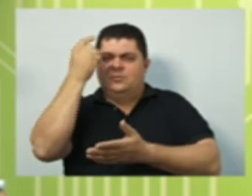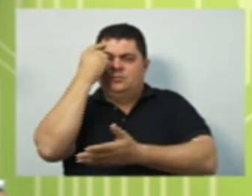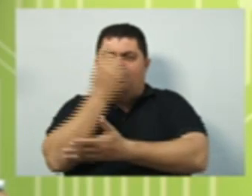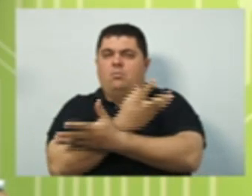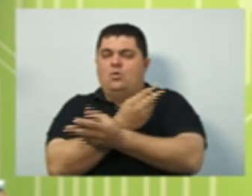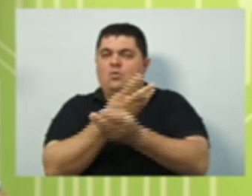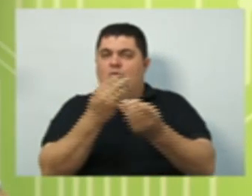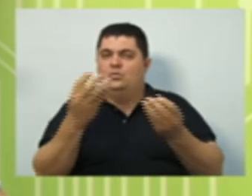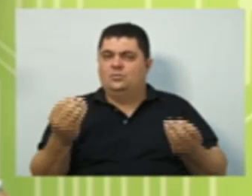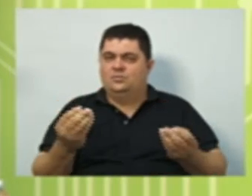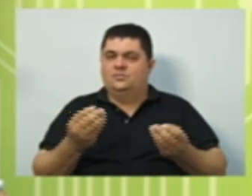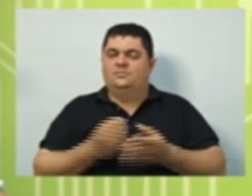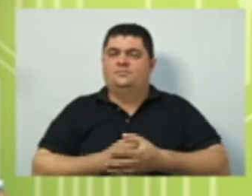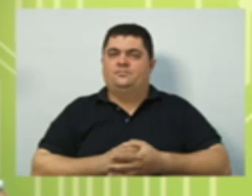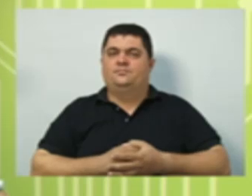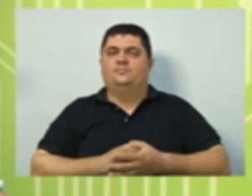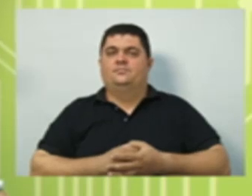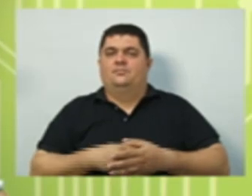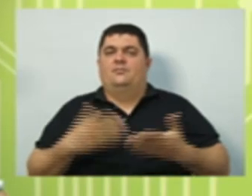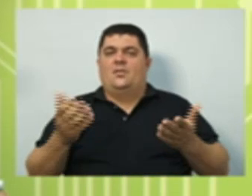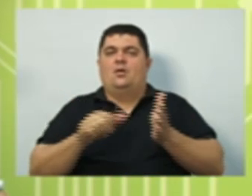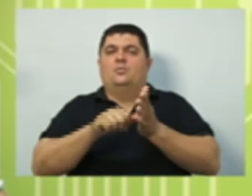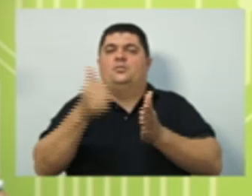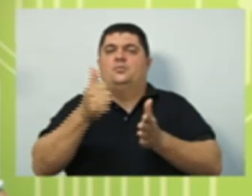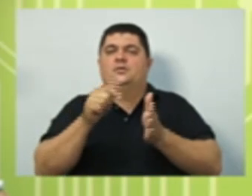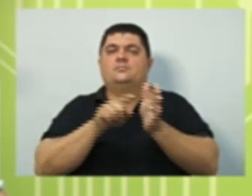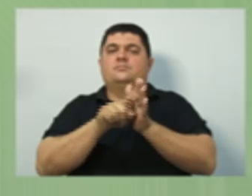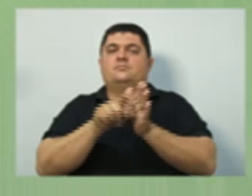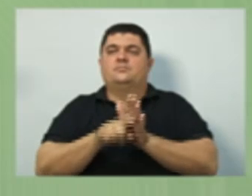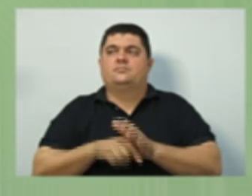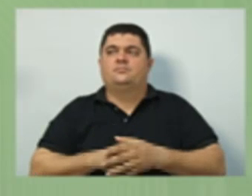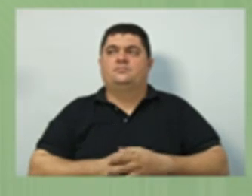bastante. Vamos à primeira questão.